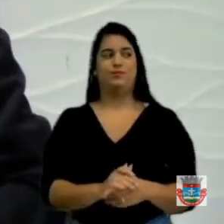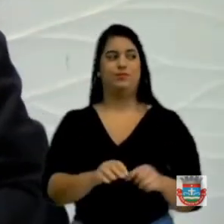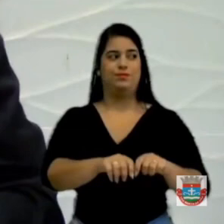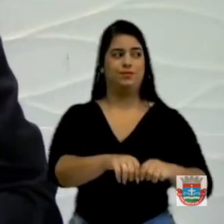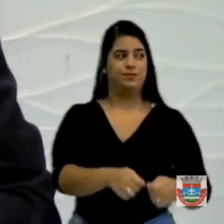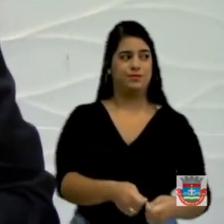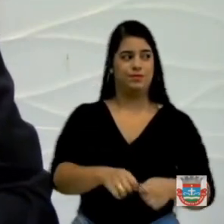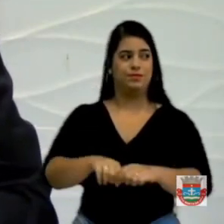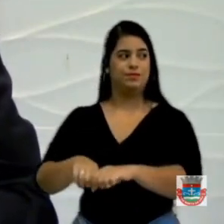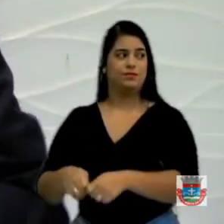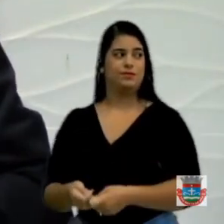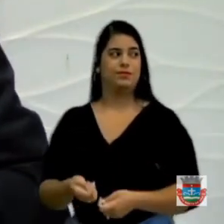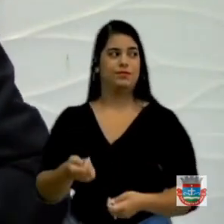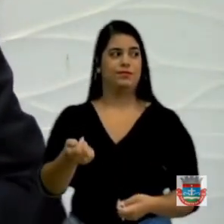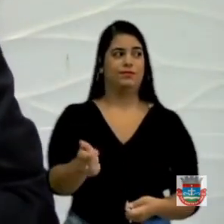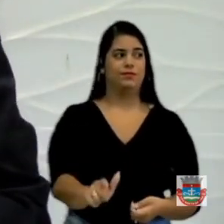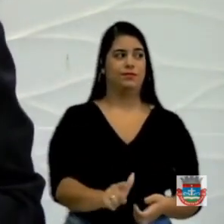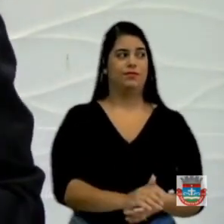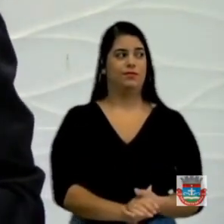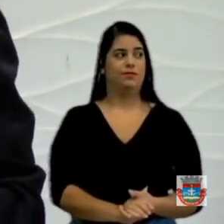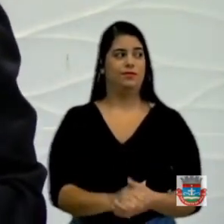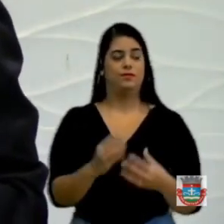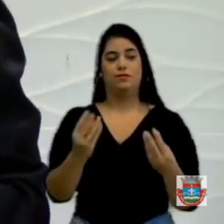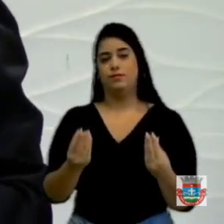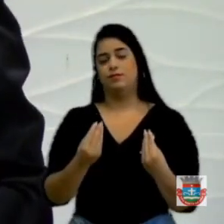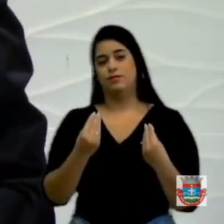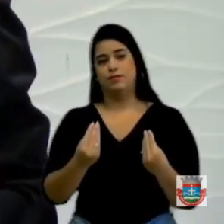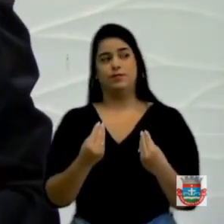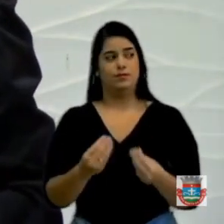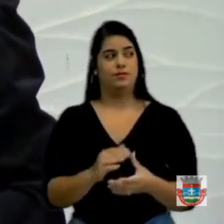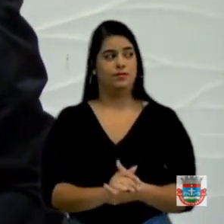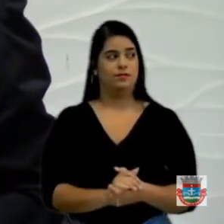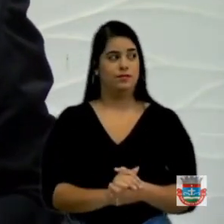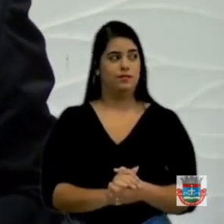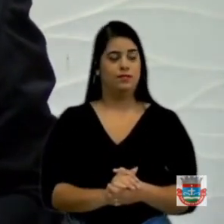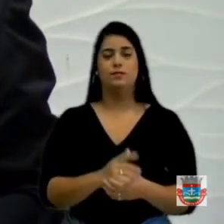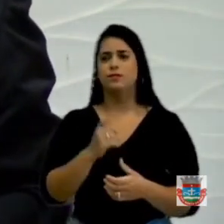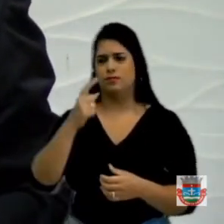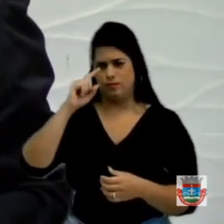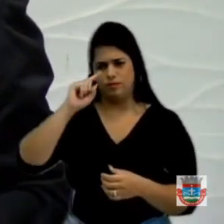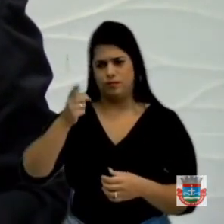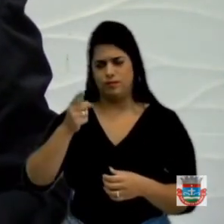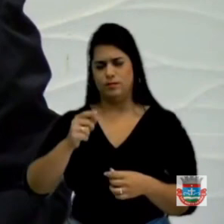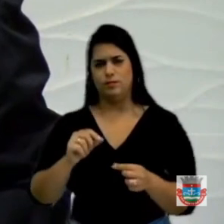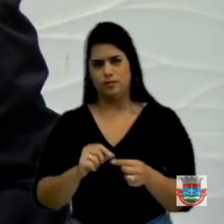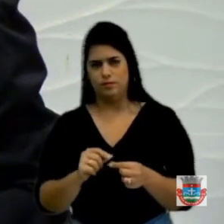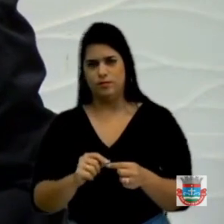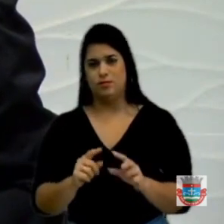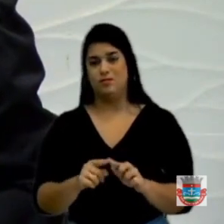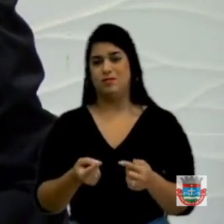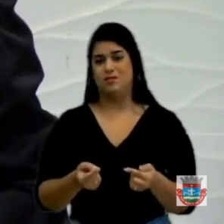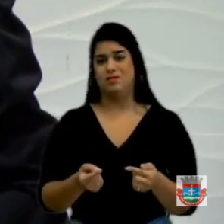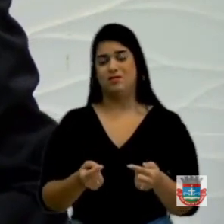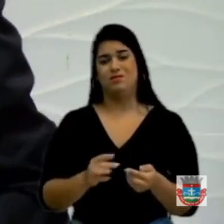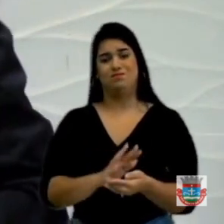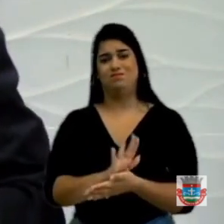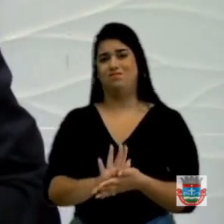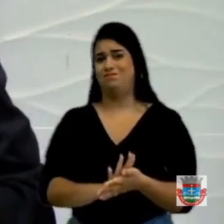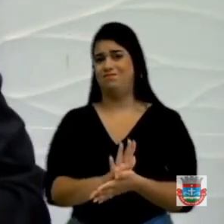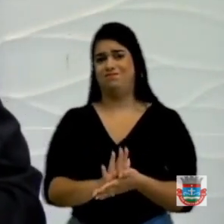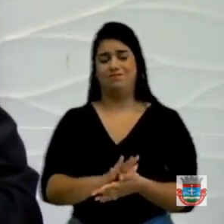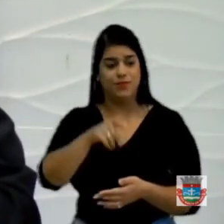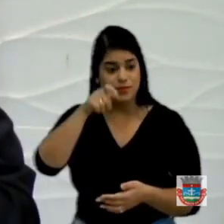estourado. Agora o que é isso? Se manda fazer, mas não vai ninguém do município lá